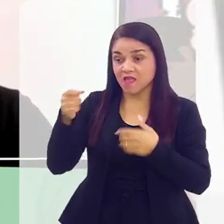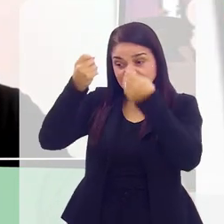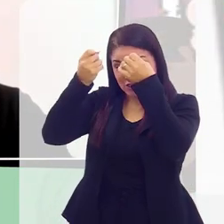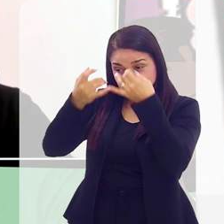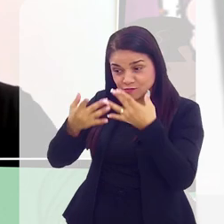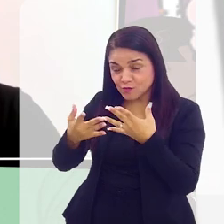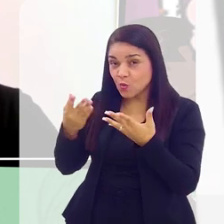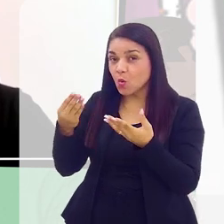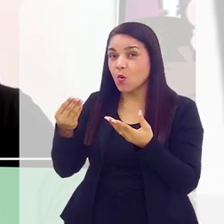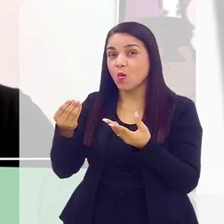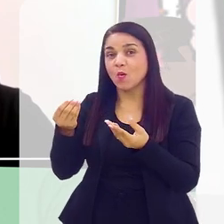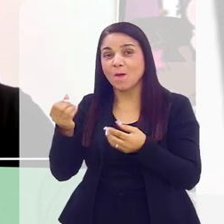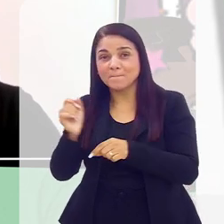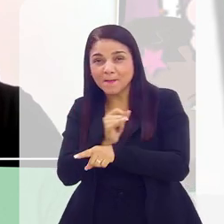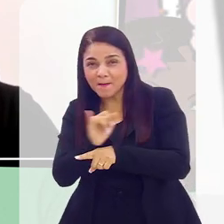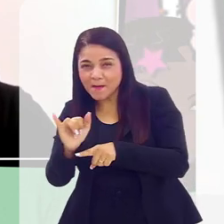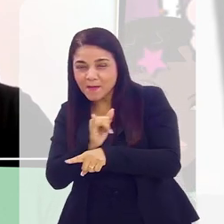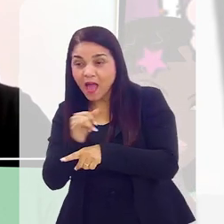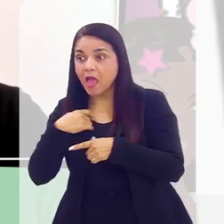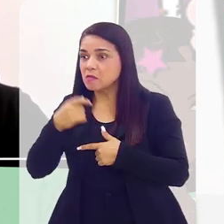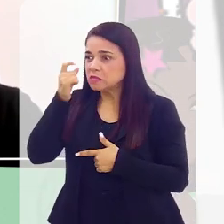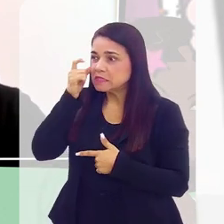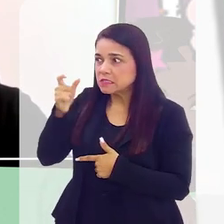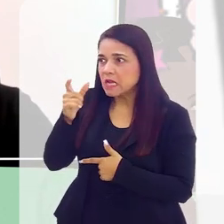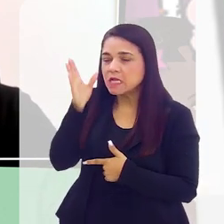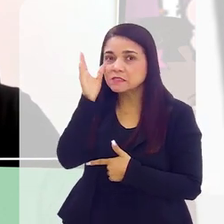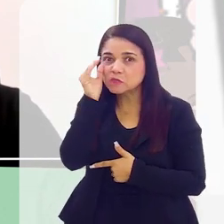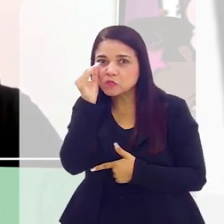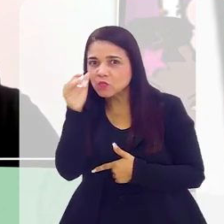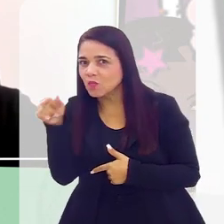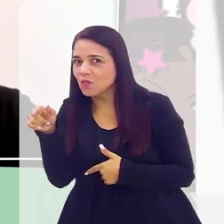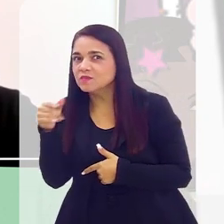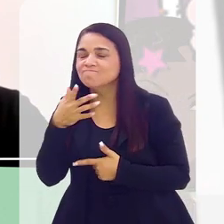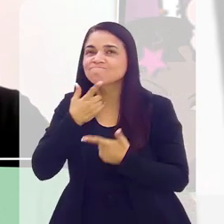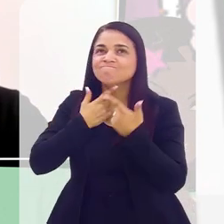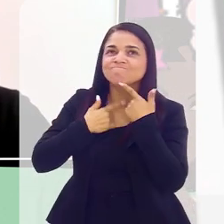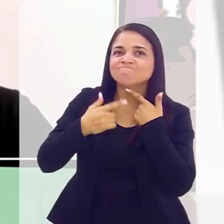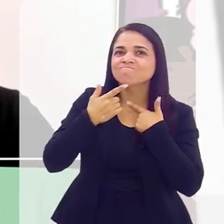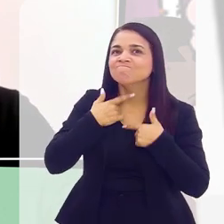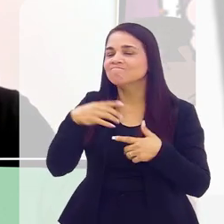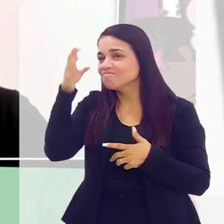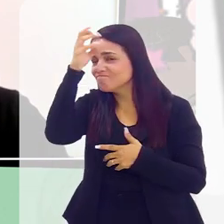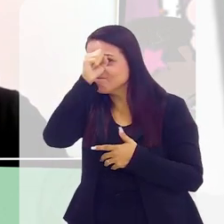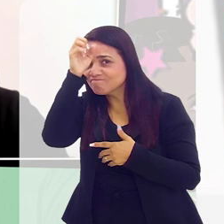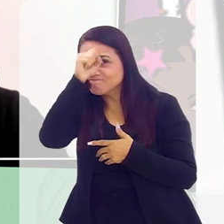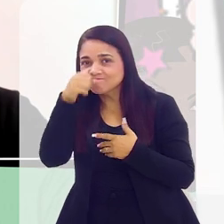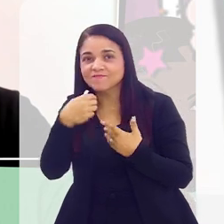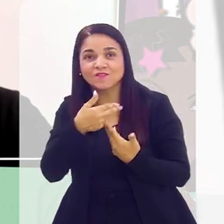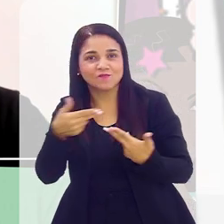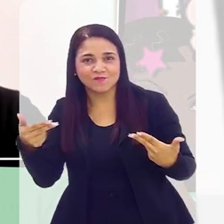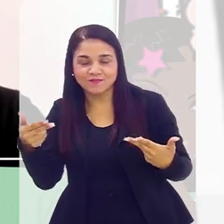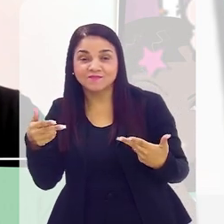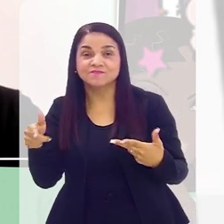explicando mais ou menos como é que funcionava, mas eu fiquei mais interessada ainda, muito curiosa de saber como é que funcionava tudo. Fui numa